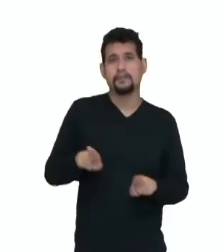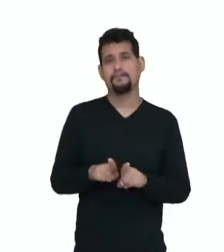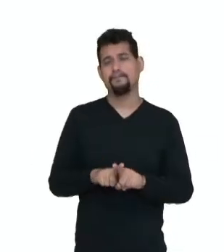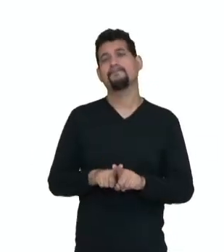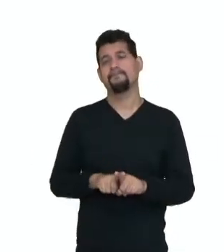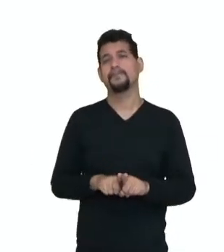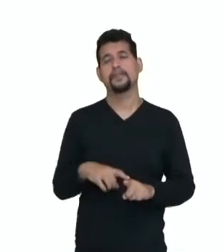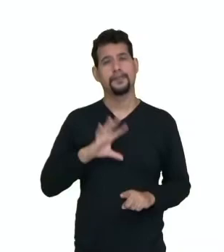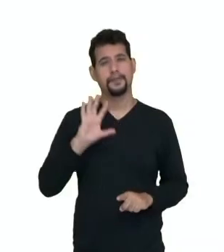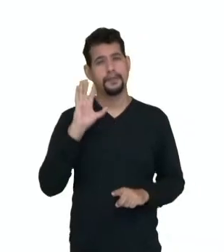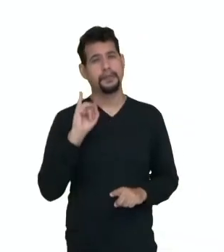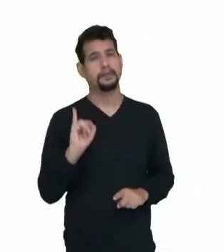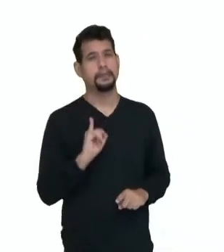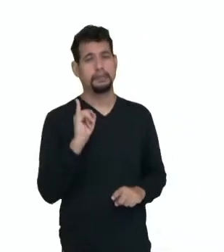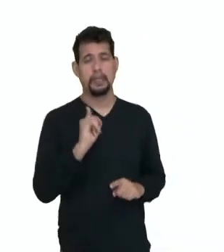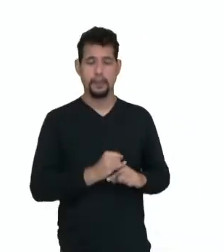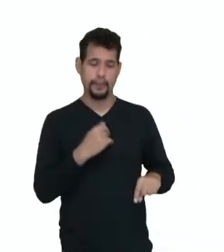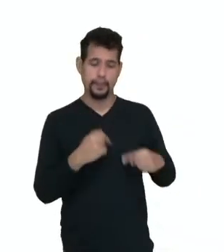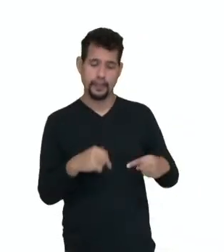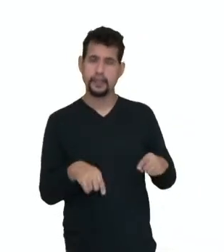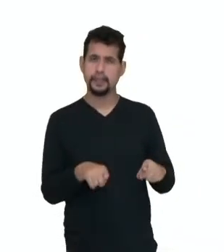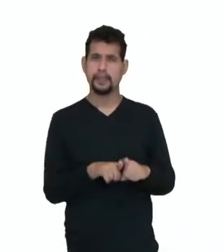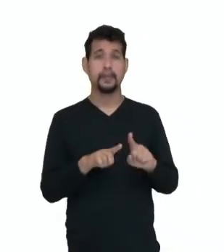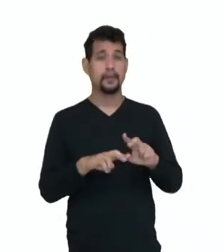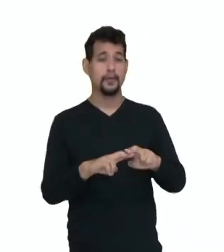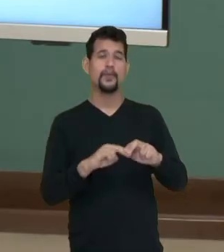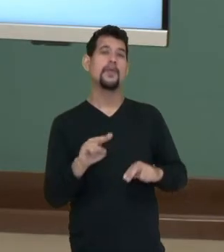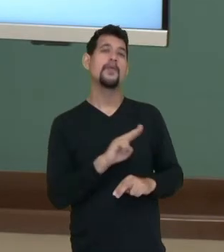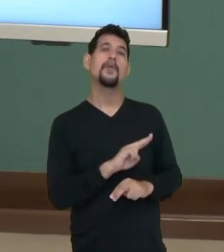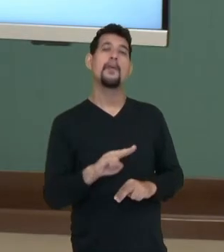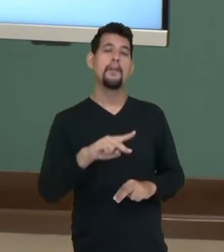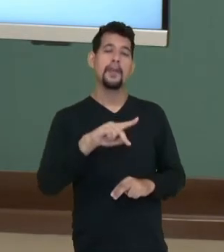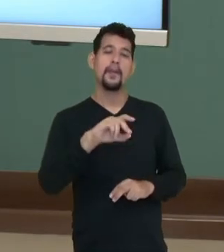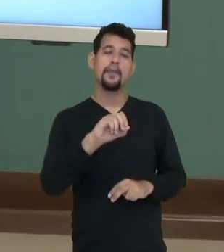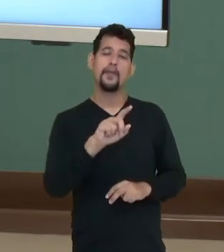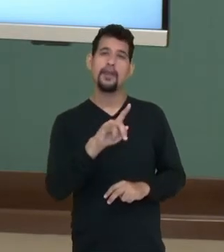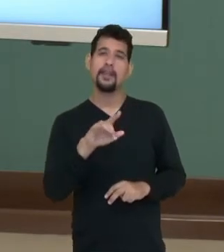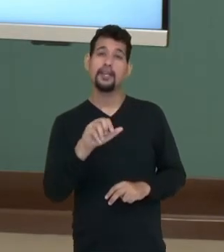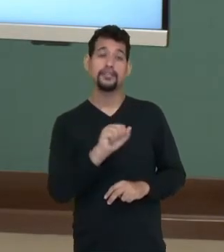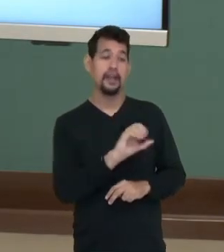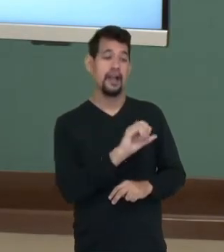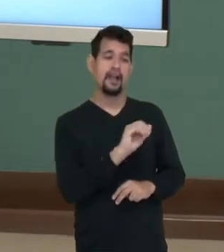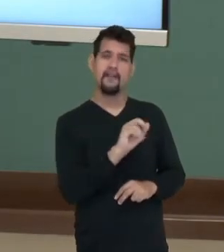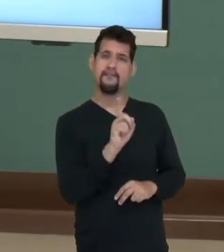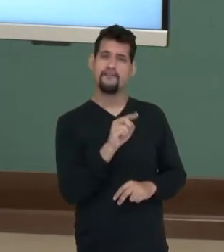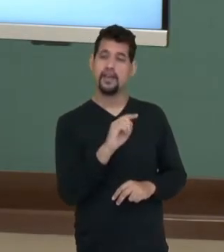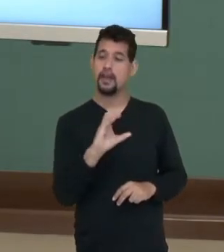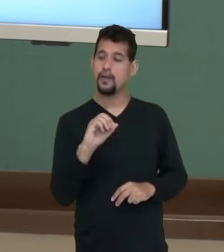muito significativa a política, né? Inclusive tinha a chamada política do café com leite. Só um